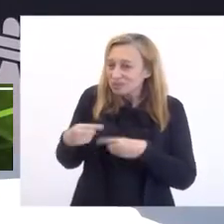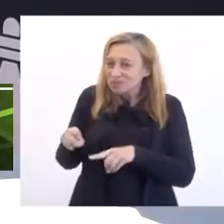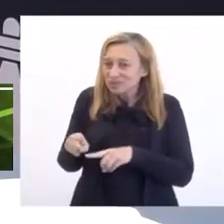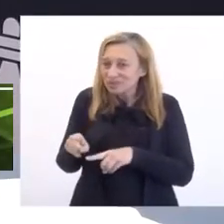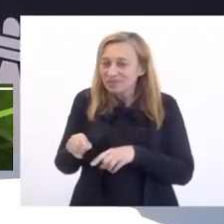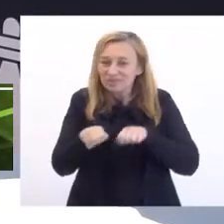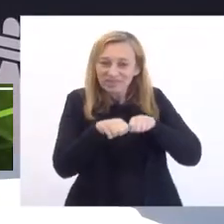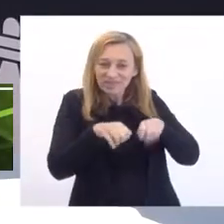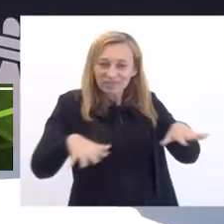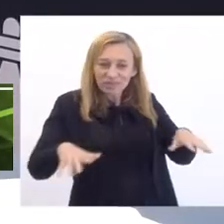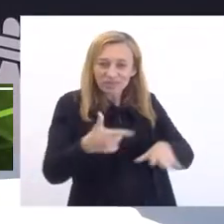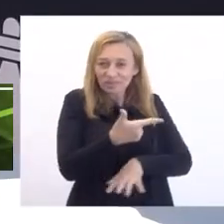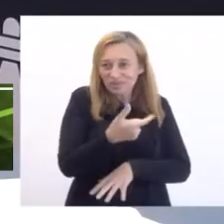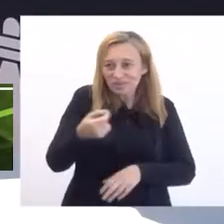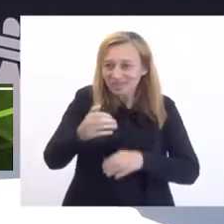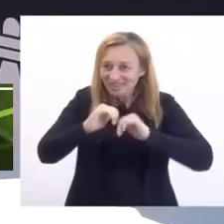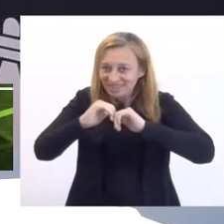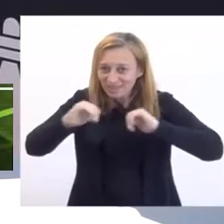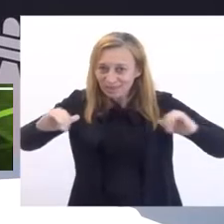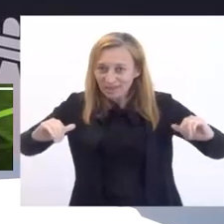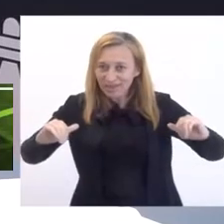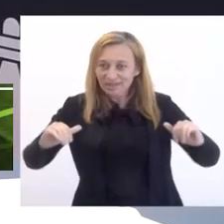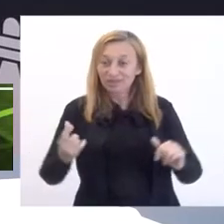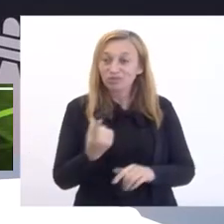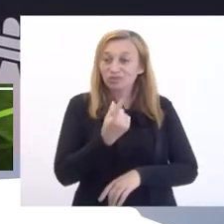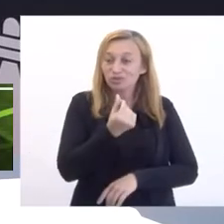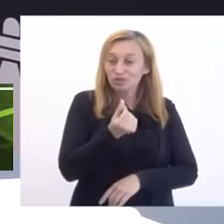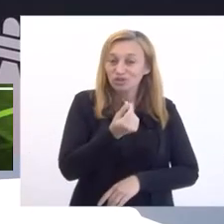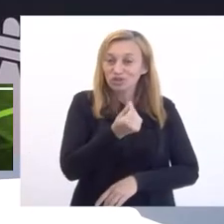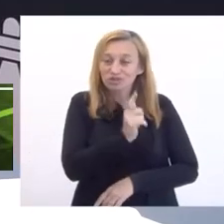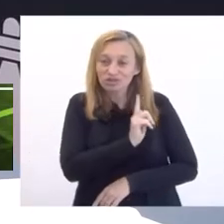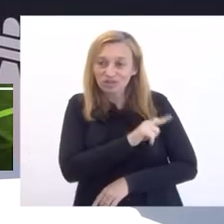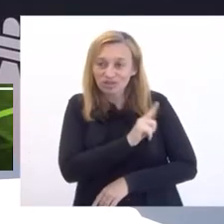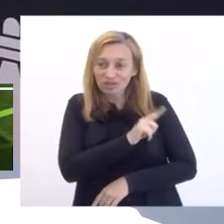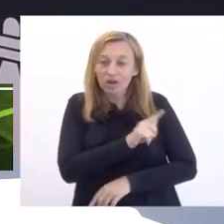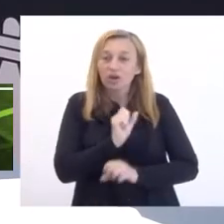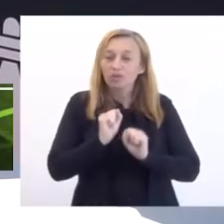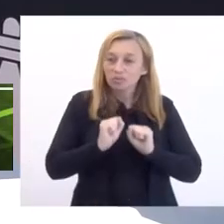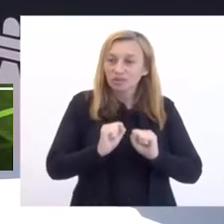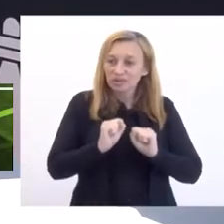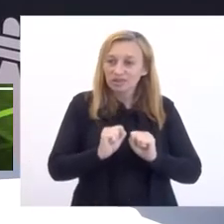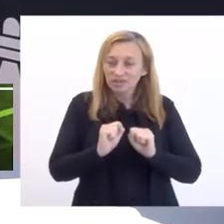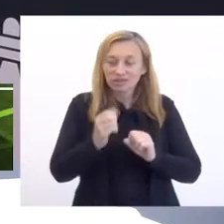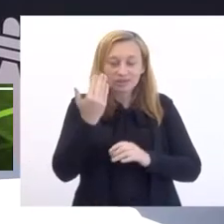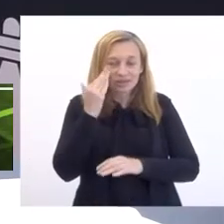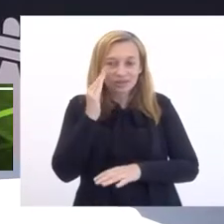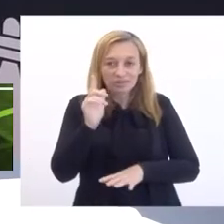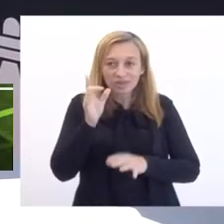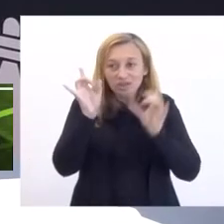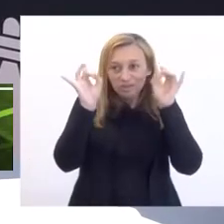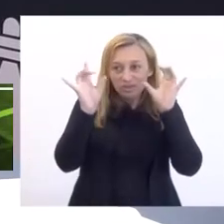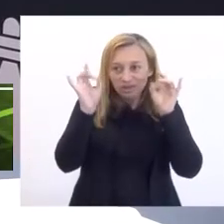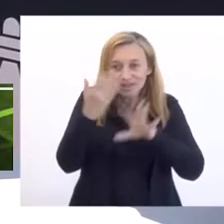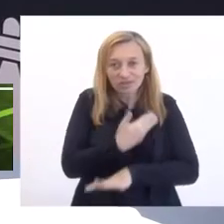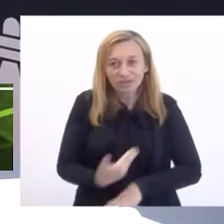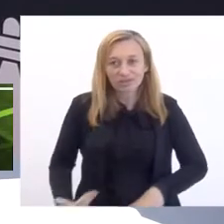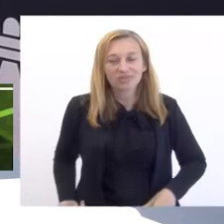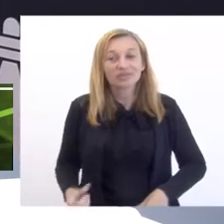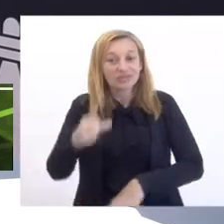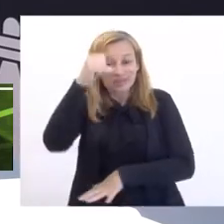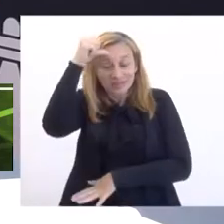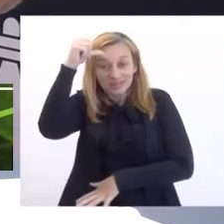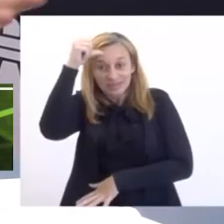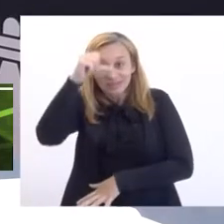de 2020, na separação das contas, podia ter uma consideração especial com o governador Cláudio